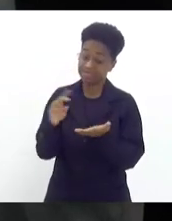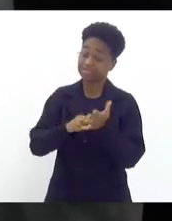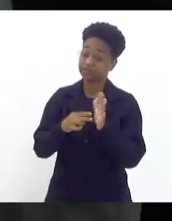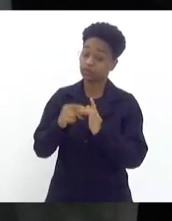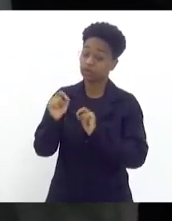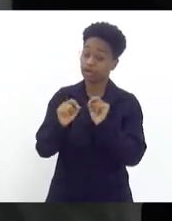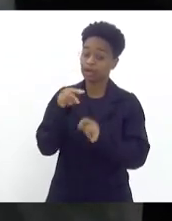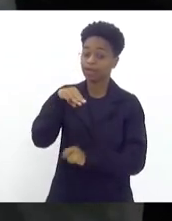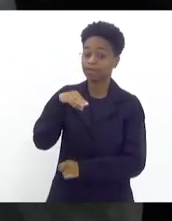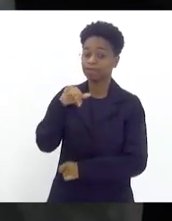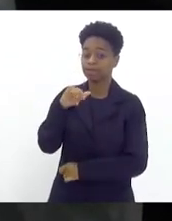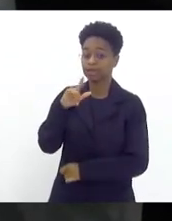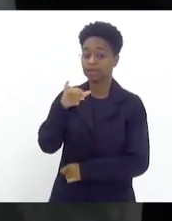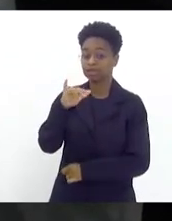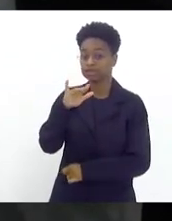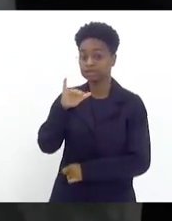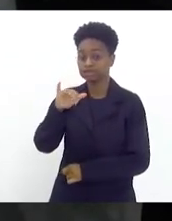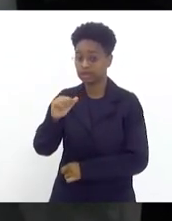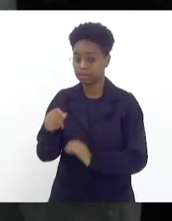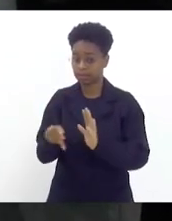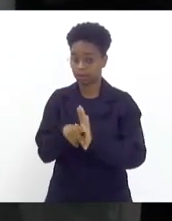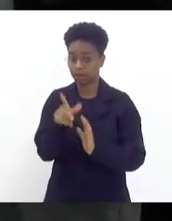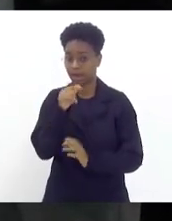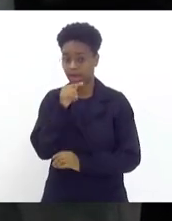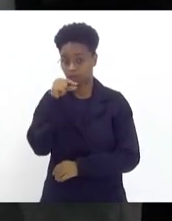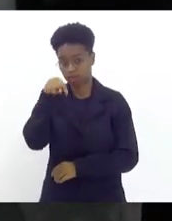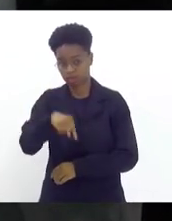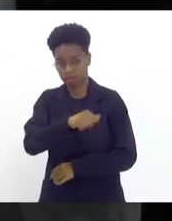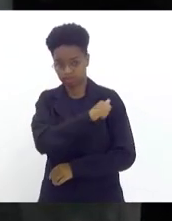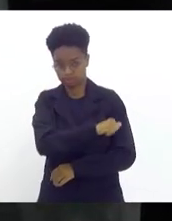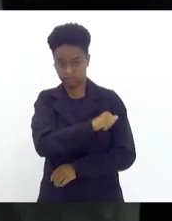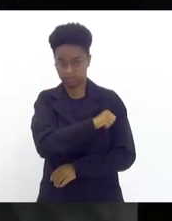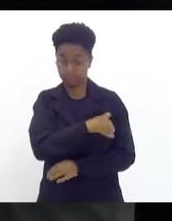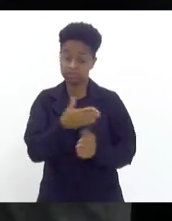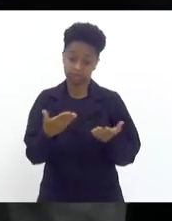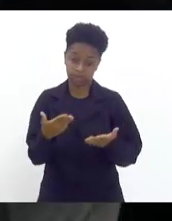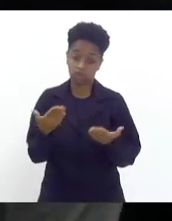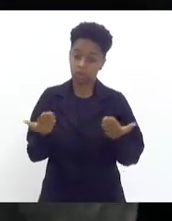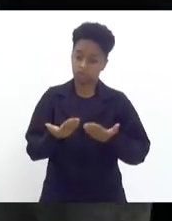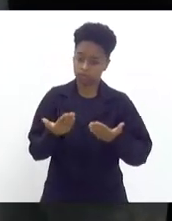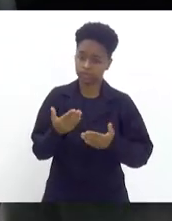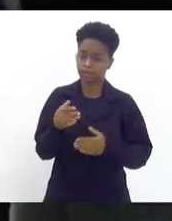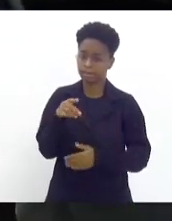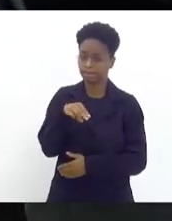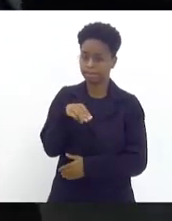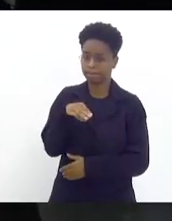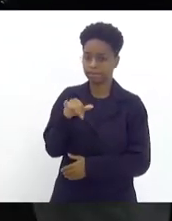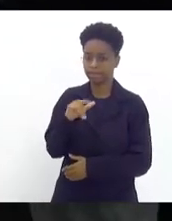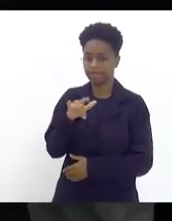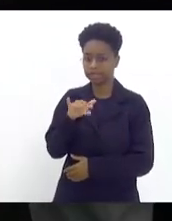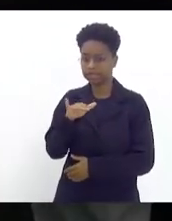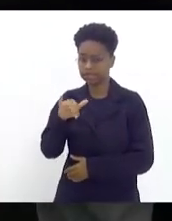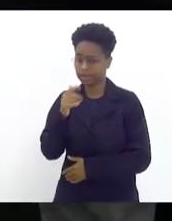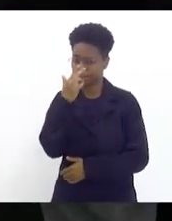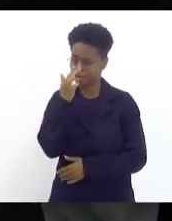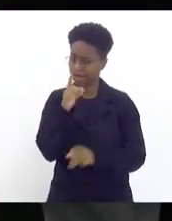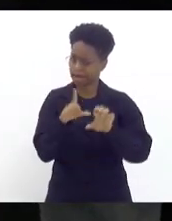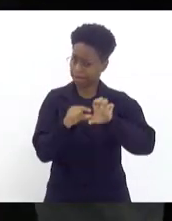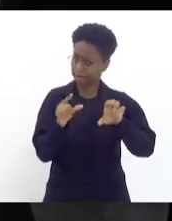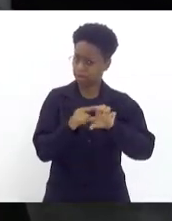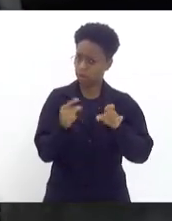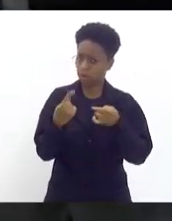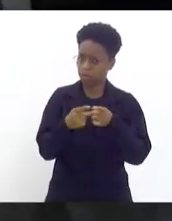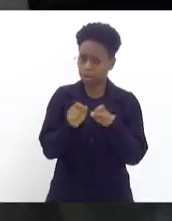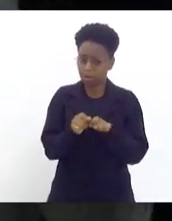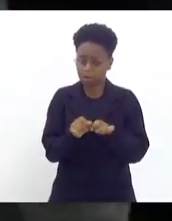de Milícia da água no estado do Rio de Janeiro a milícia hoje ficou empreendedora Deputado Luiz Paulo estavamificando